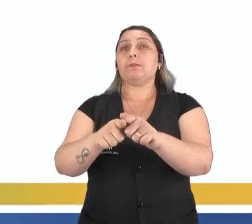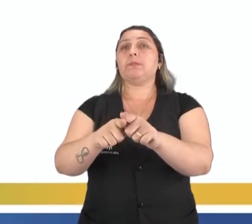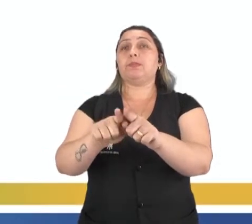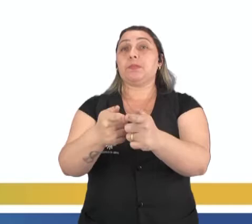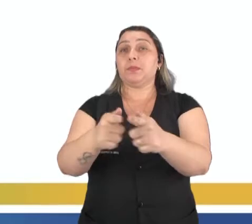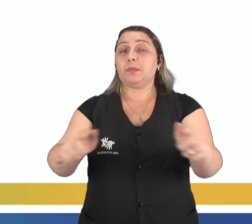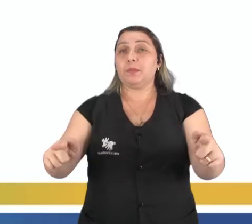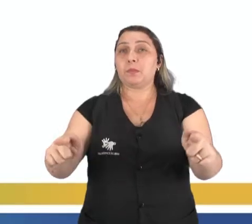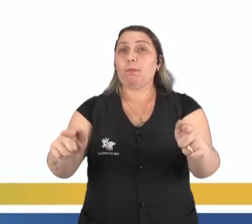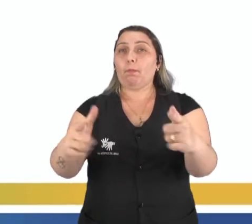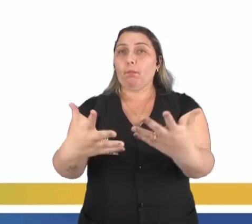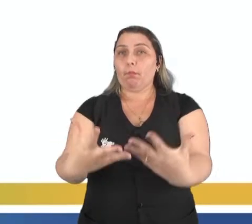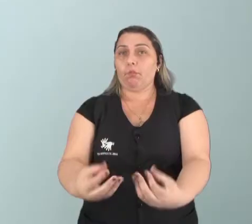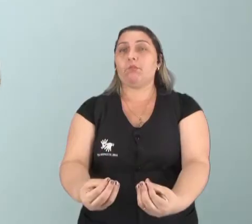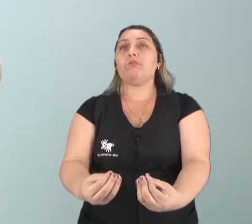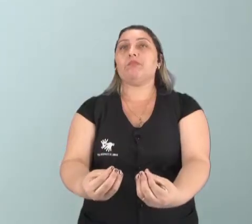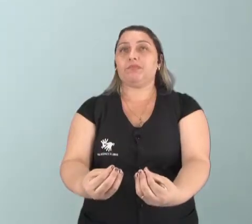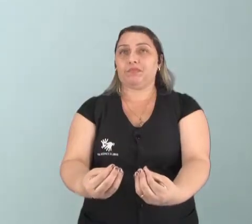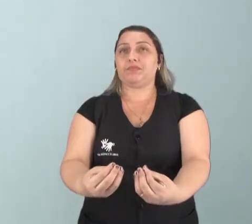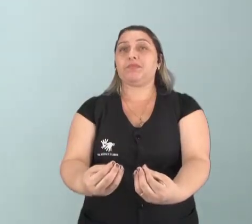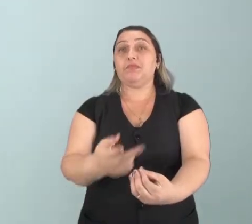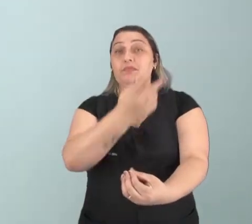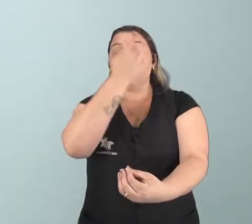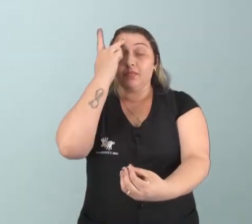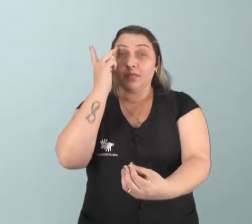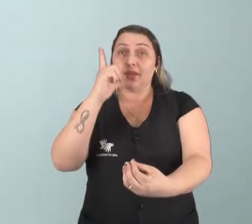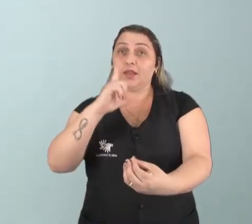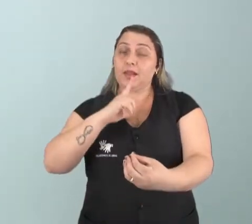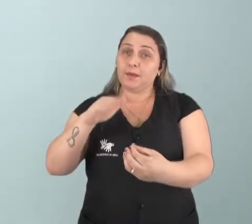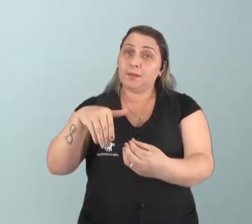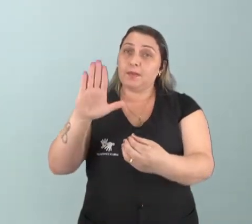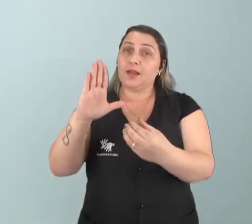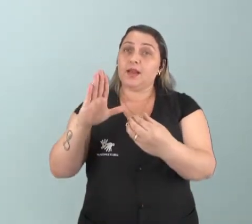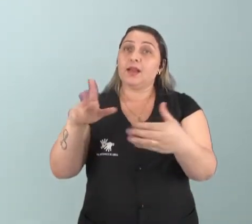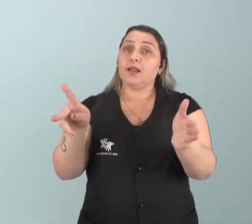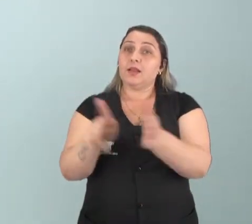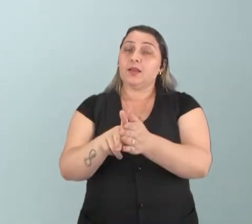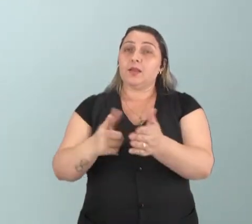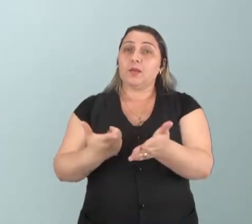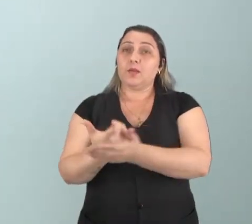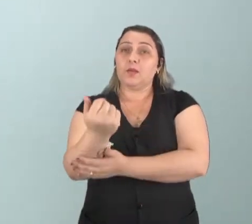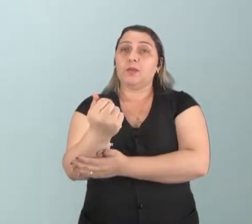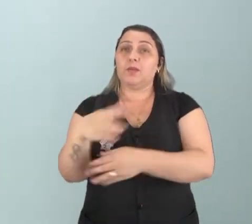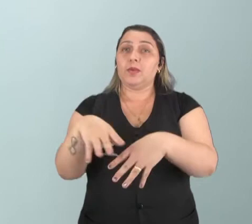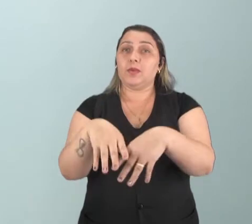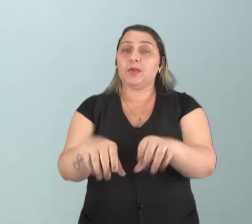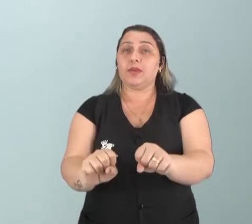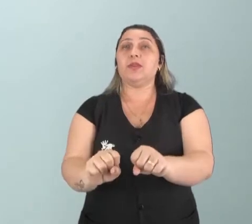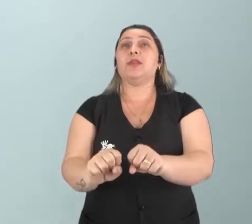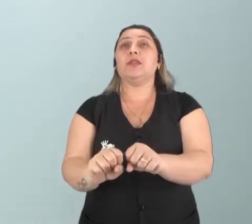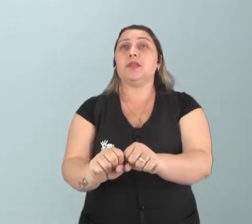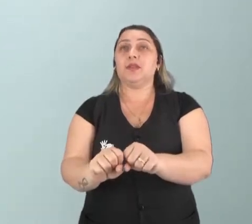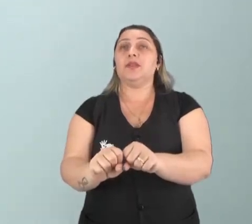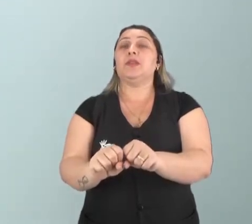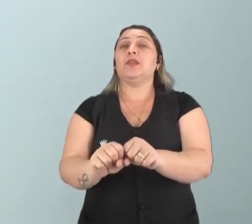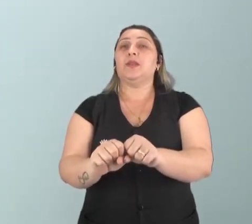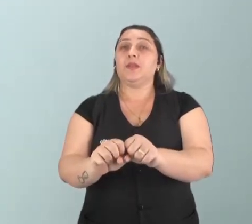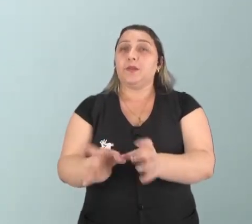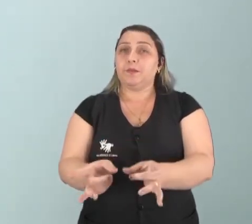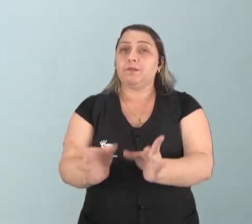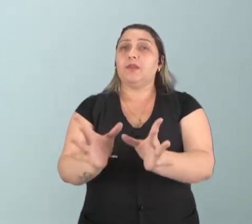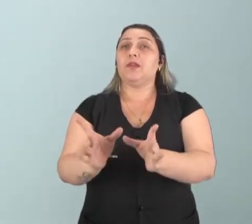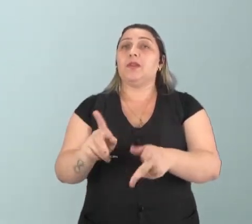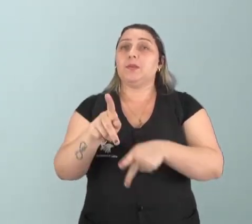nós conhecemos, que à medida em que as pessoas que têm mais posses para comprar os terrenos e casas vão então empurrando